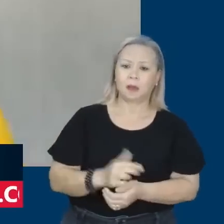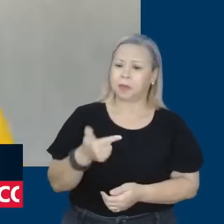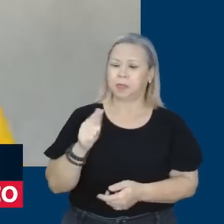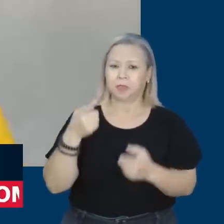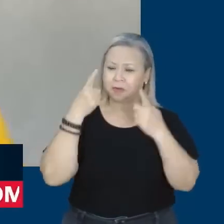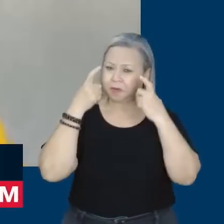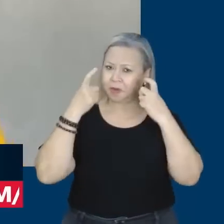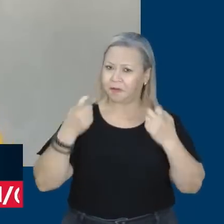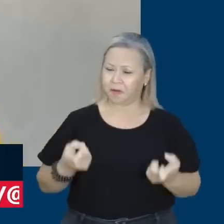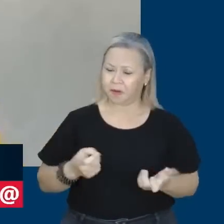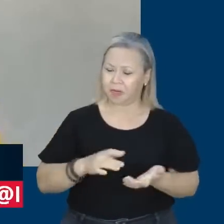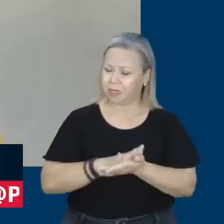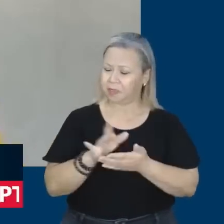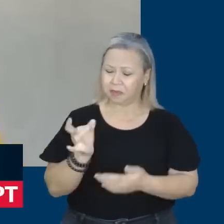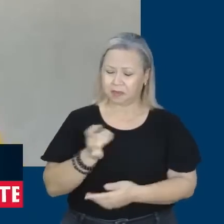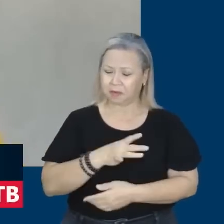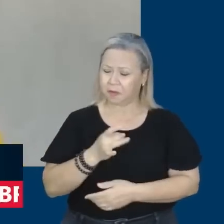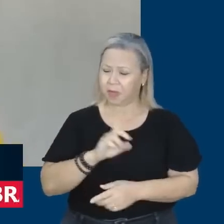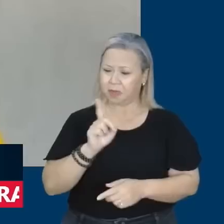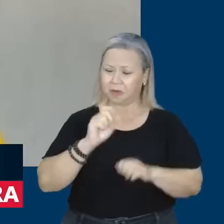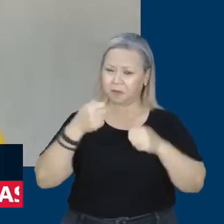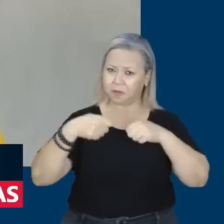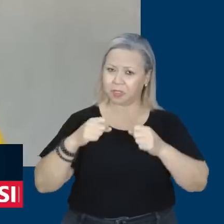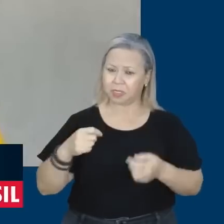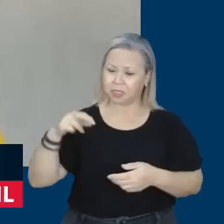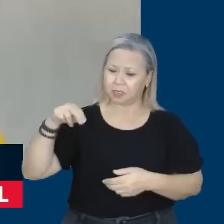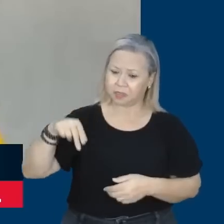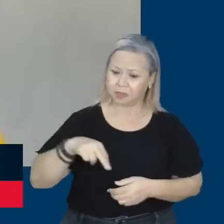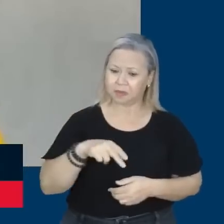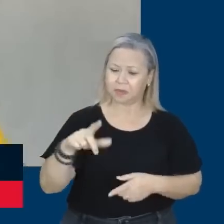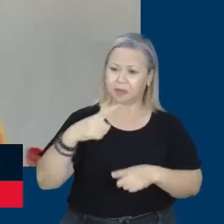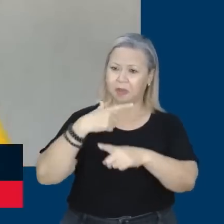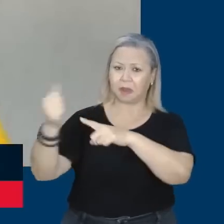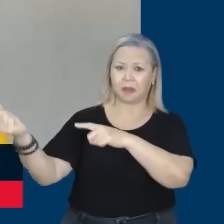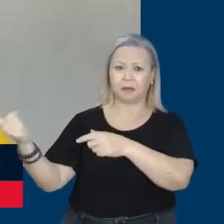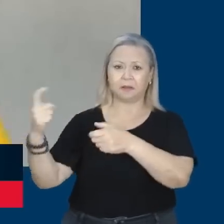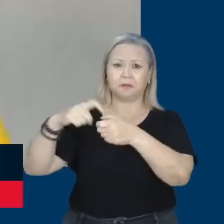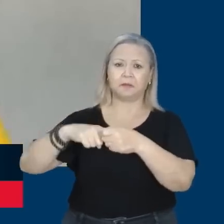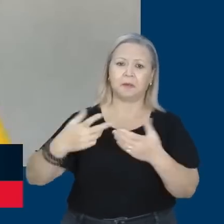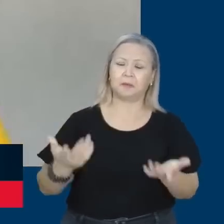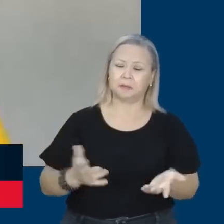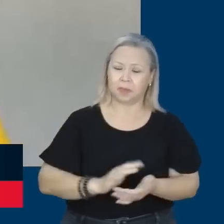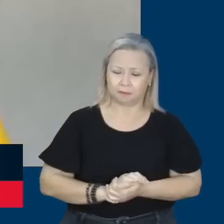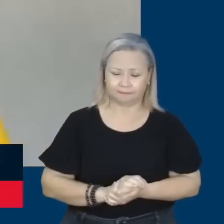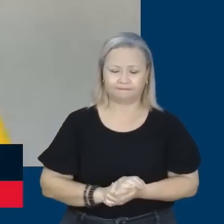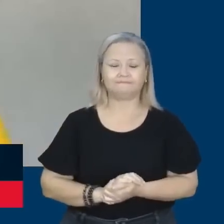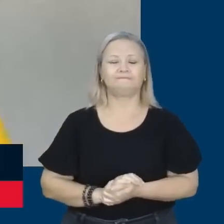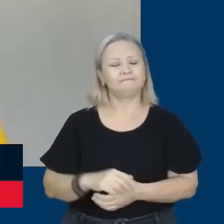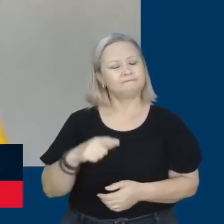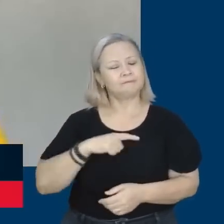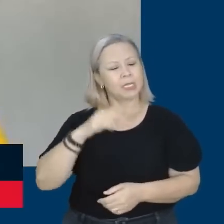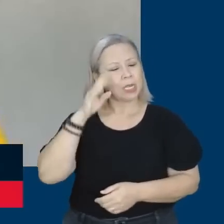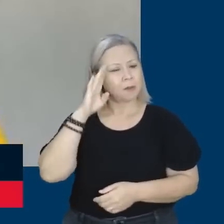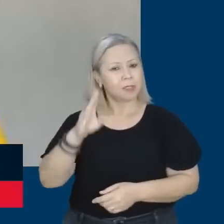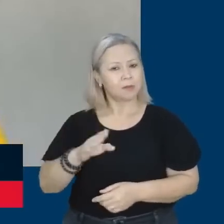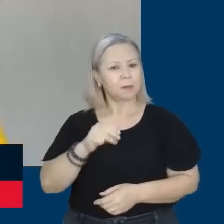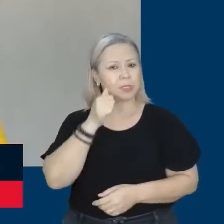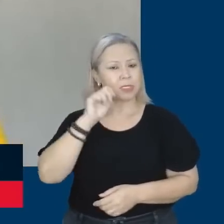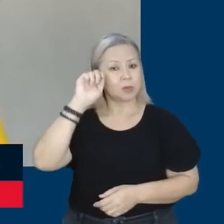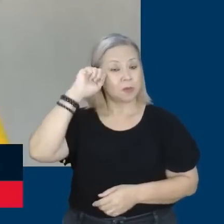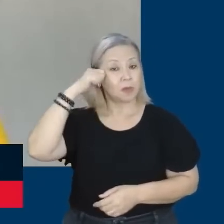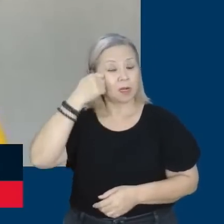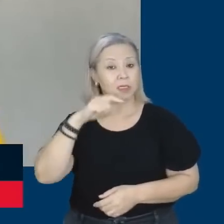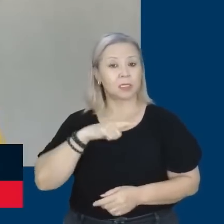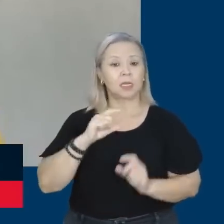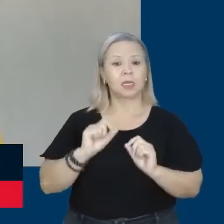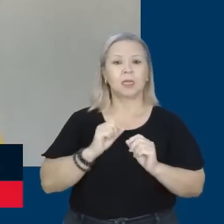ou sem ter medo de andar, ir e vir e andar. E ter, principalmente as mulheres negras, ter